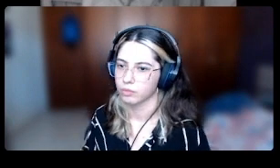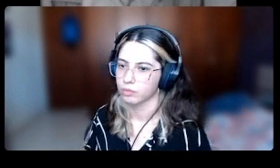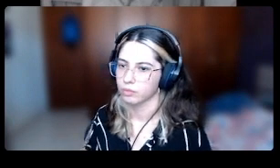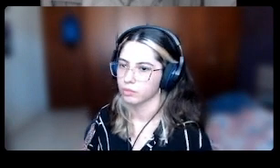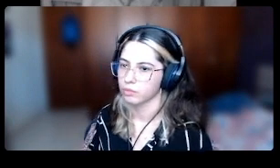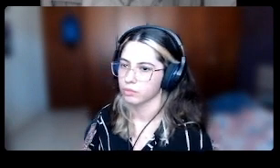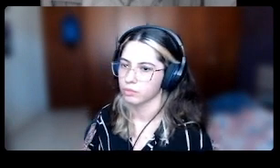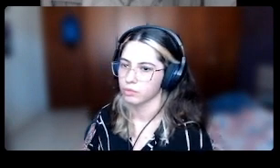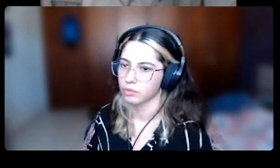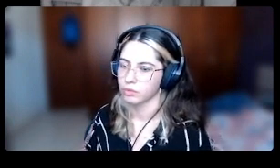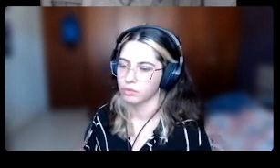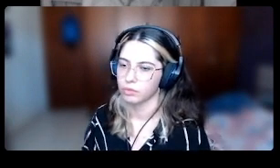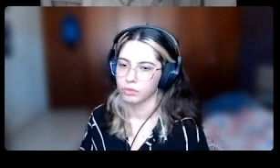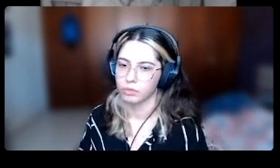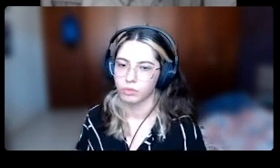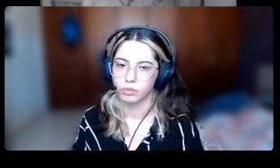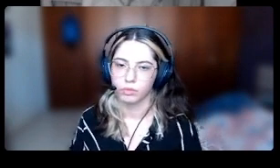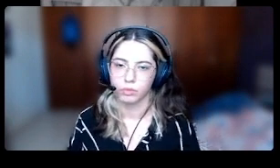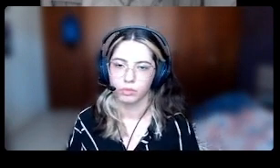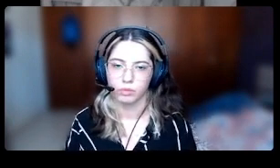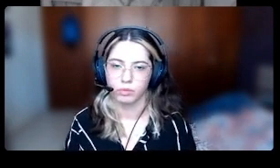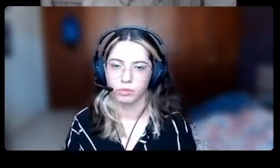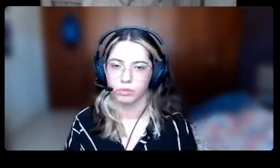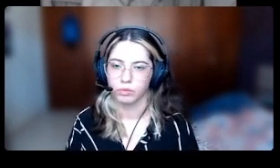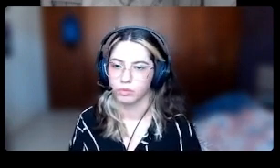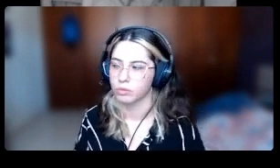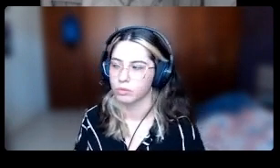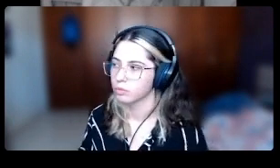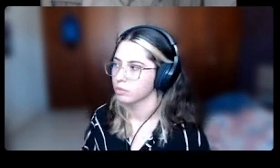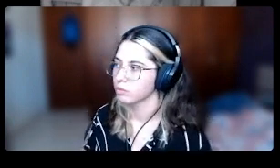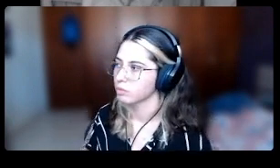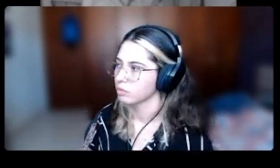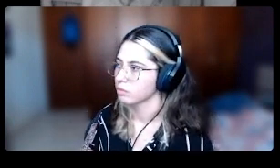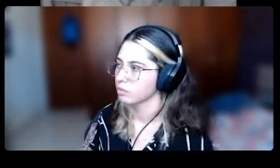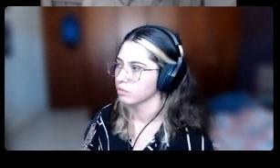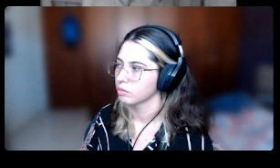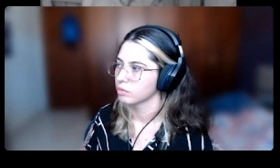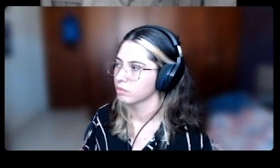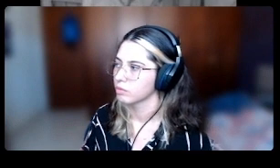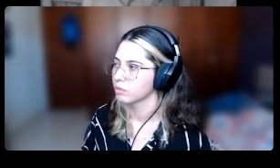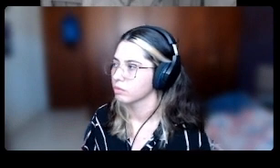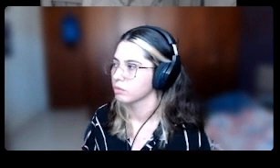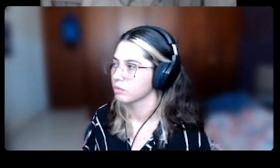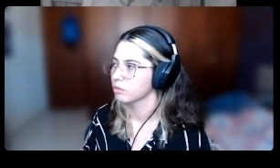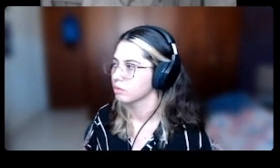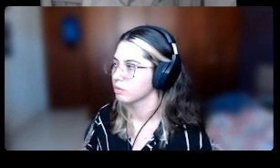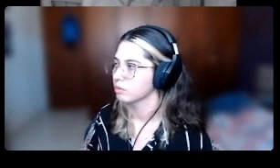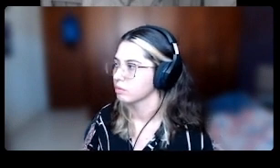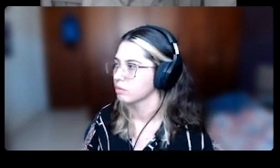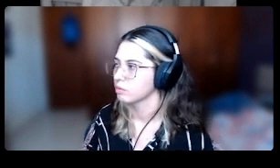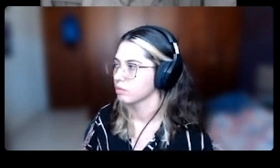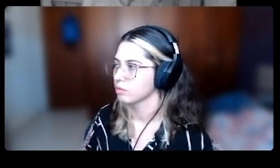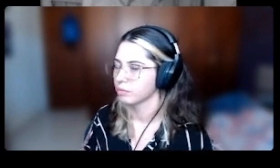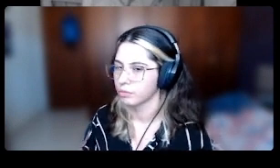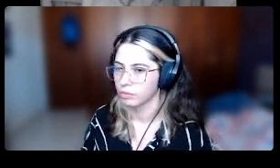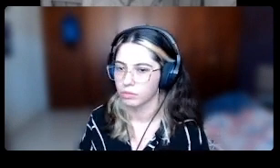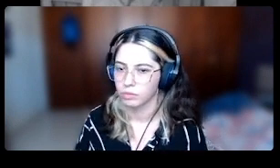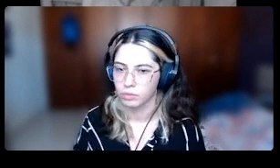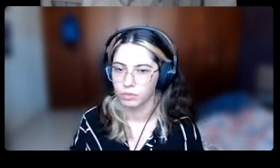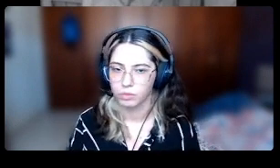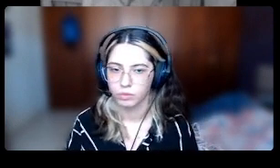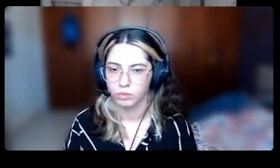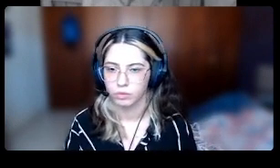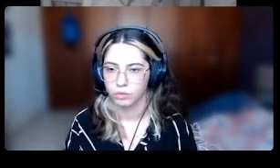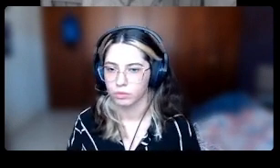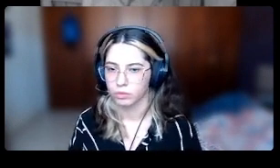exemplo, foi constatado também que a madeira paricá tem uma alta aderência devido à sua elevada porosidade. Isso é uma coisa